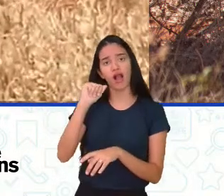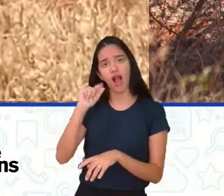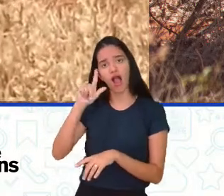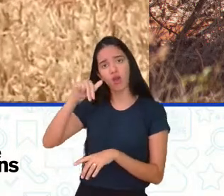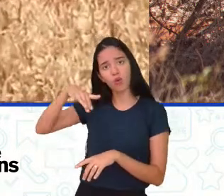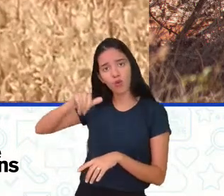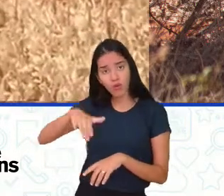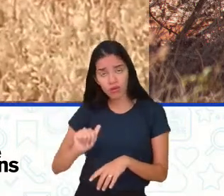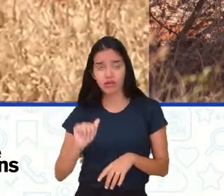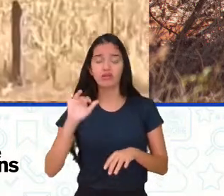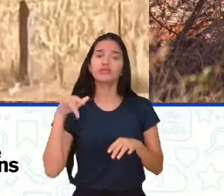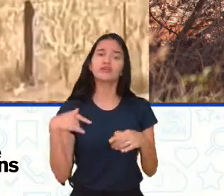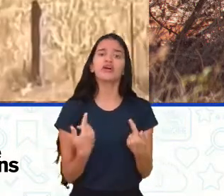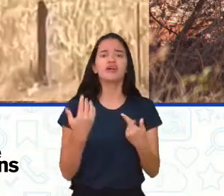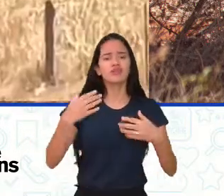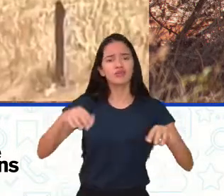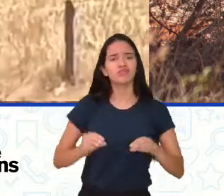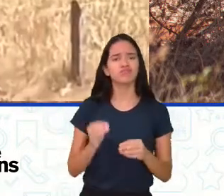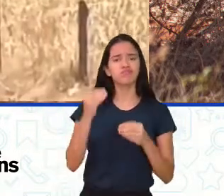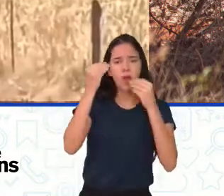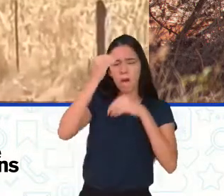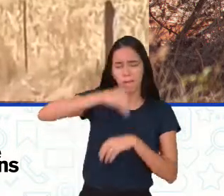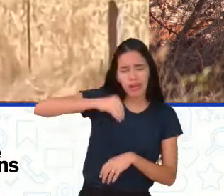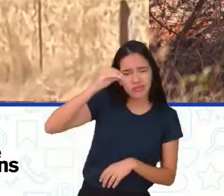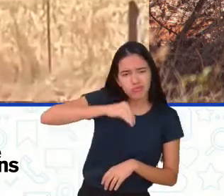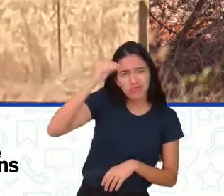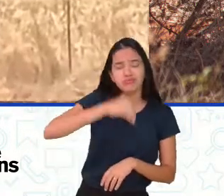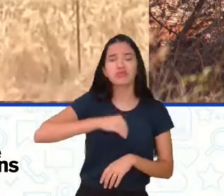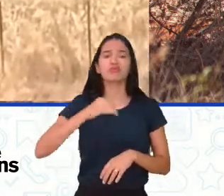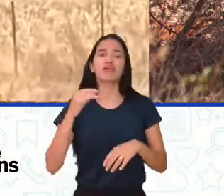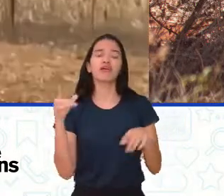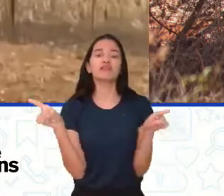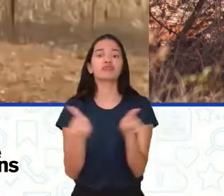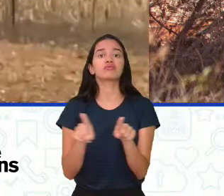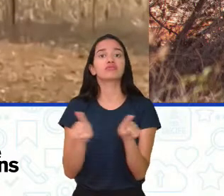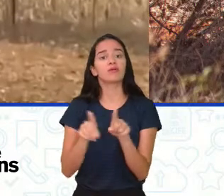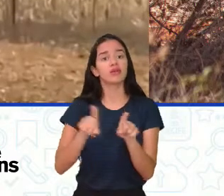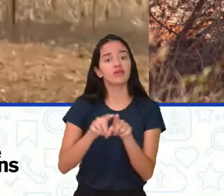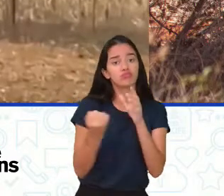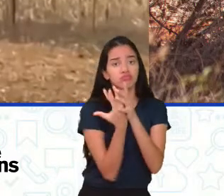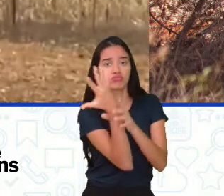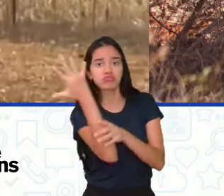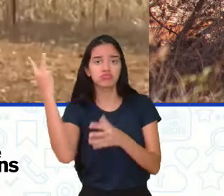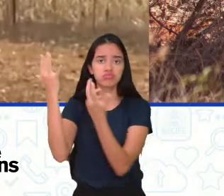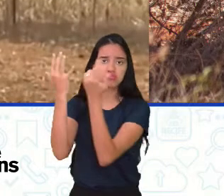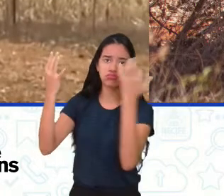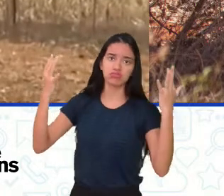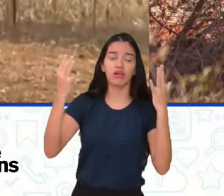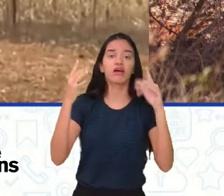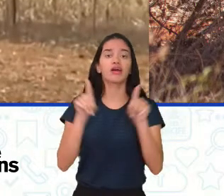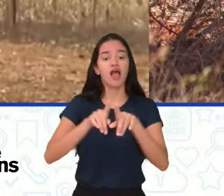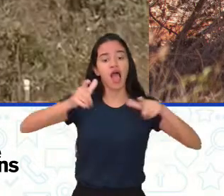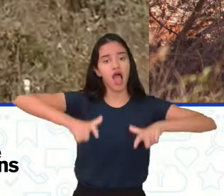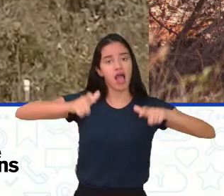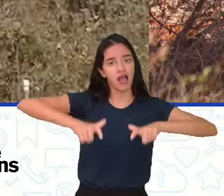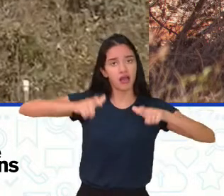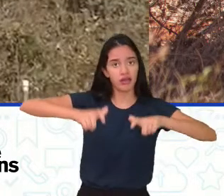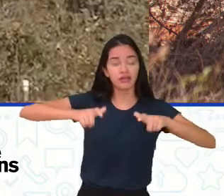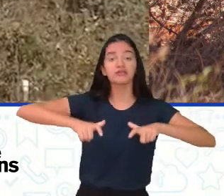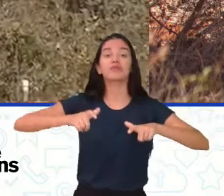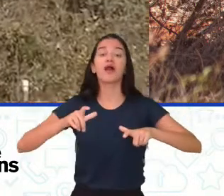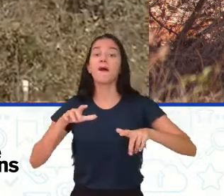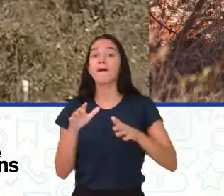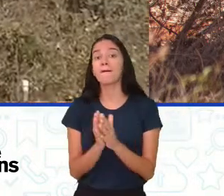para frente vai estar nos prejudicando, vai estar prejudicando a biodiversidade, vai estar prejudicando não só o território Calunga,